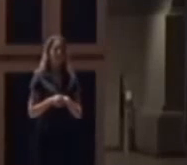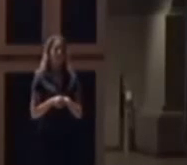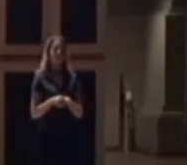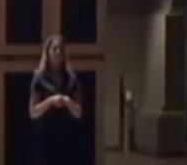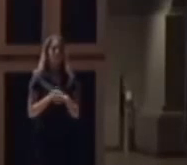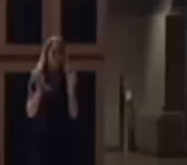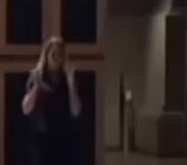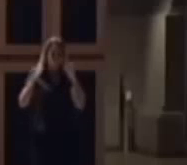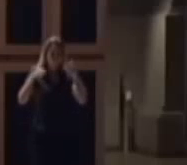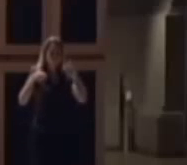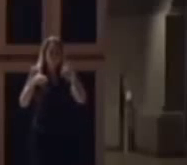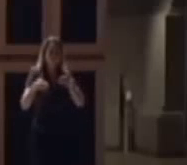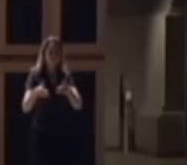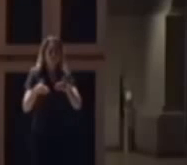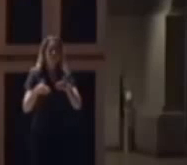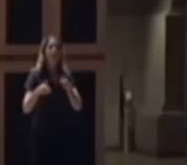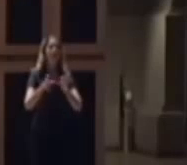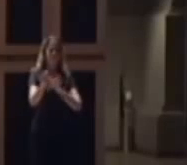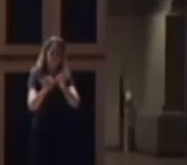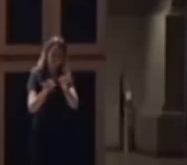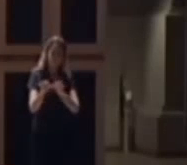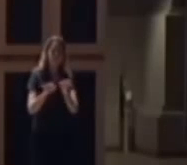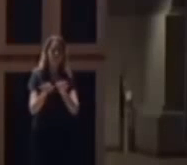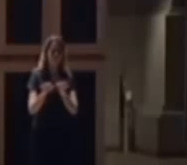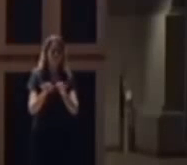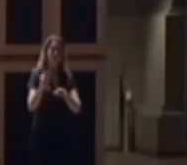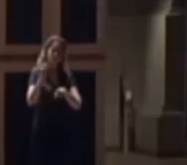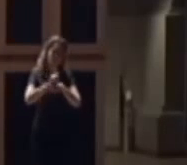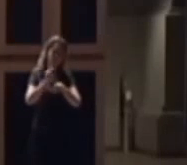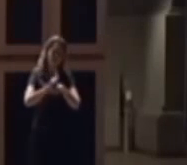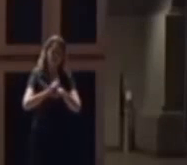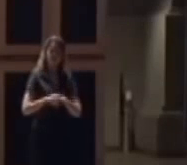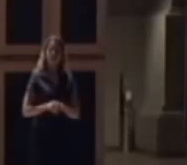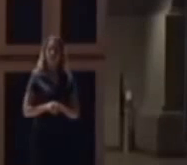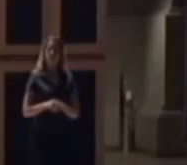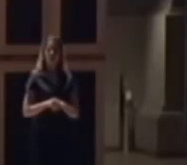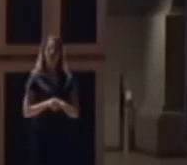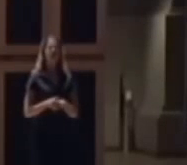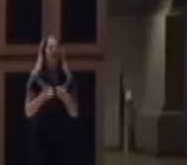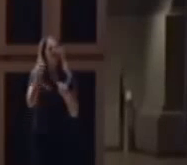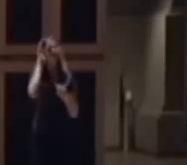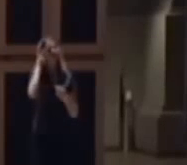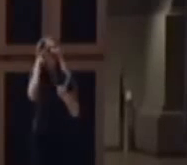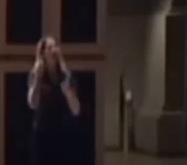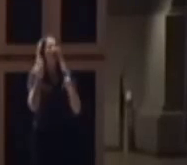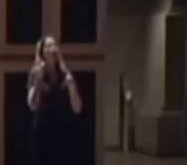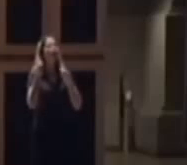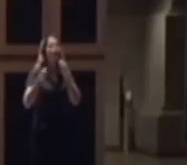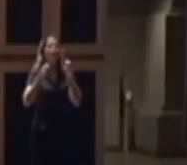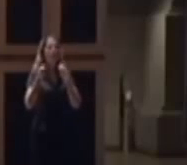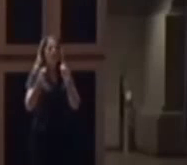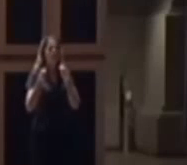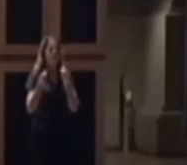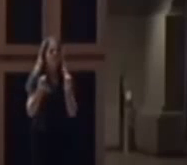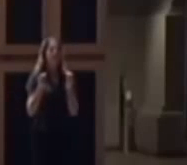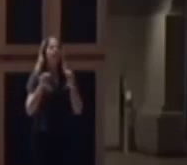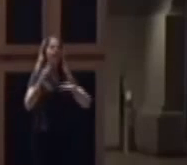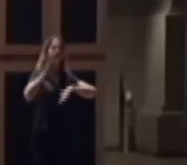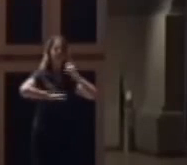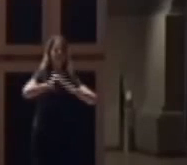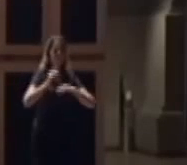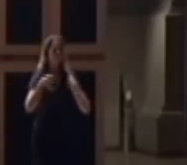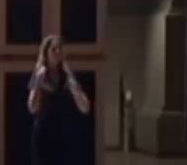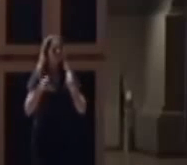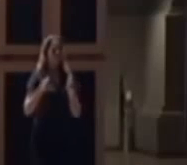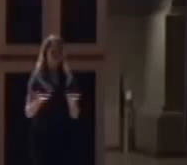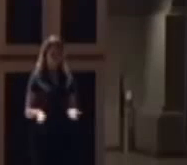planejamento e em gestão. E como é que isso se configura na prática? Então, a gente teve, primeiro, a revisão do